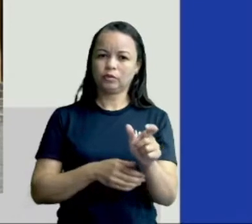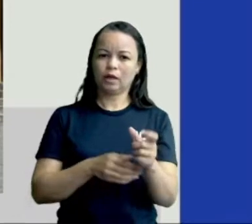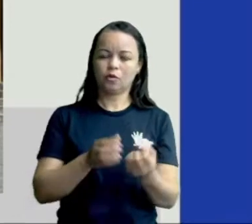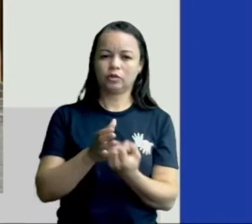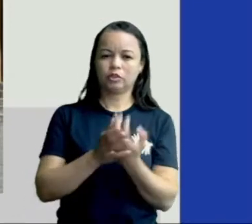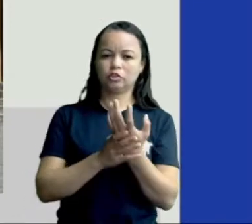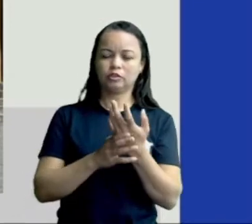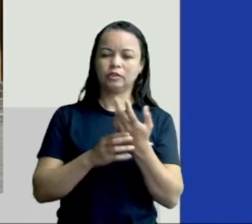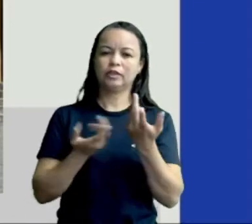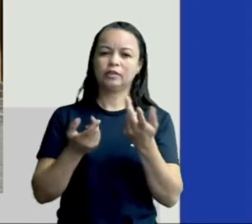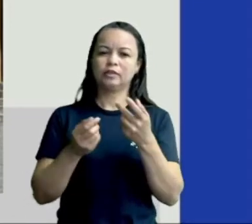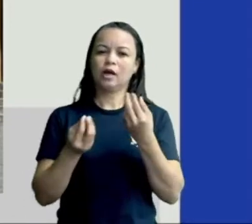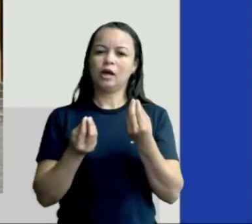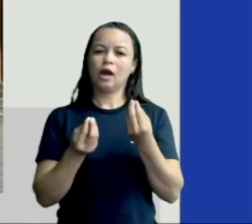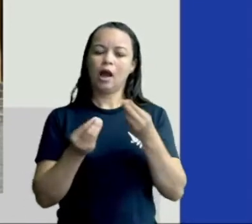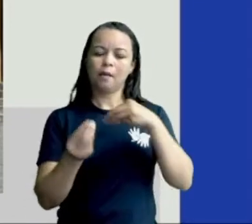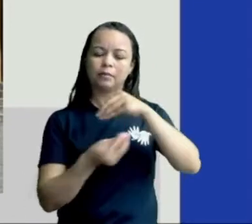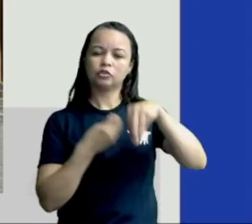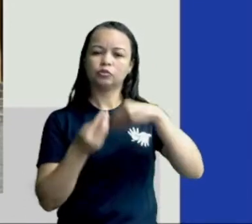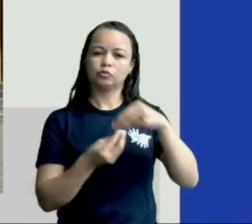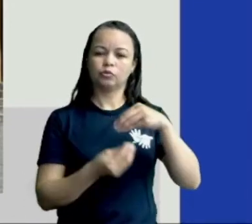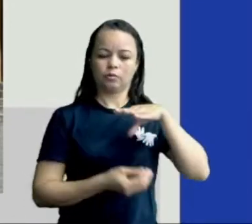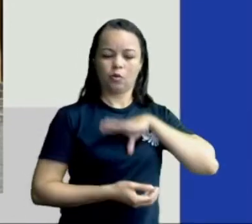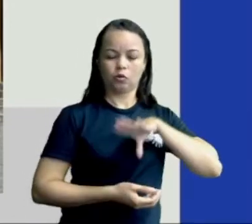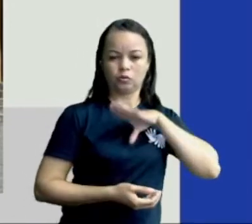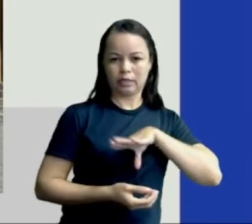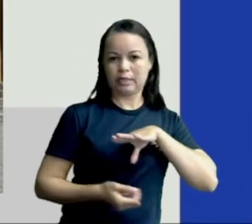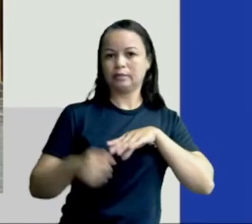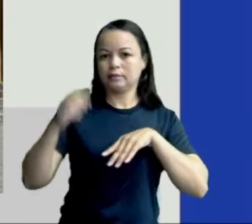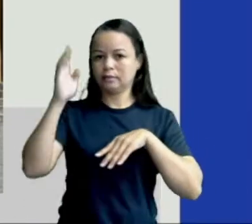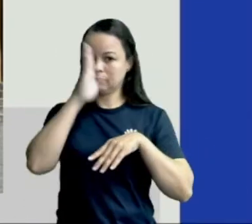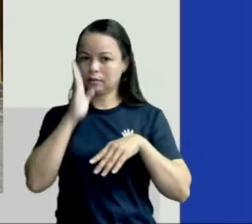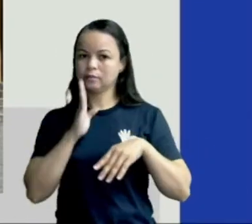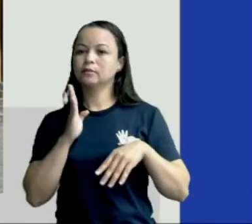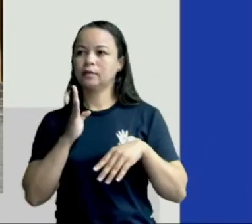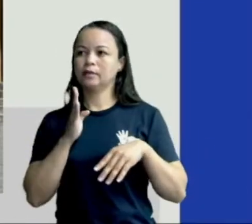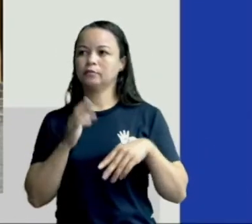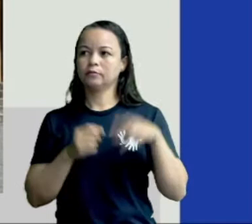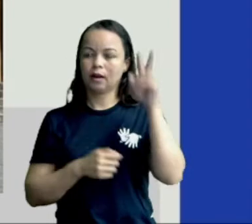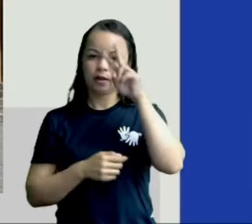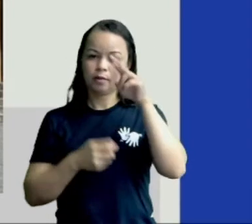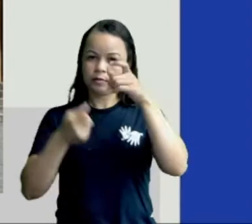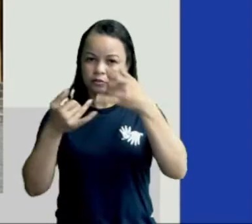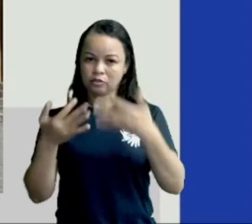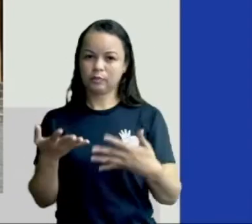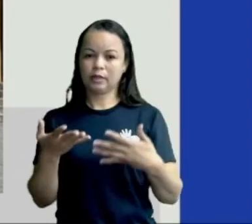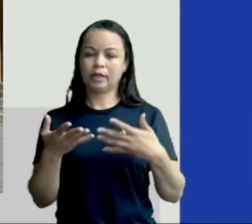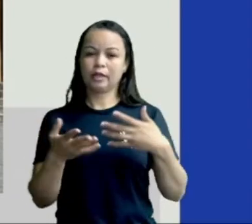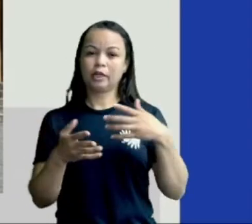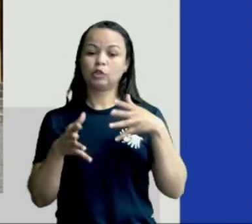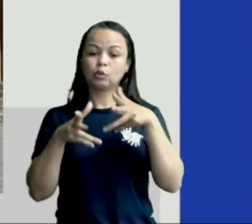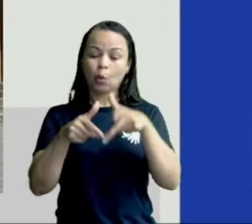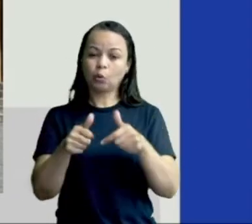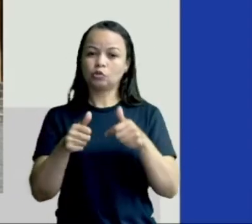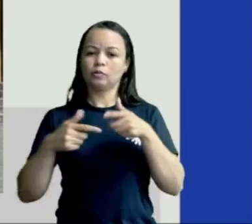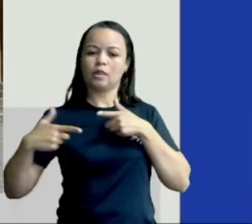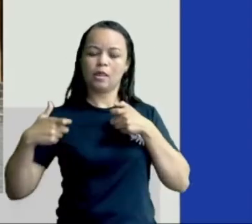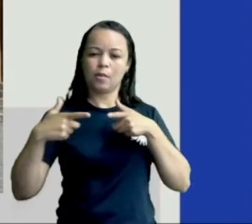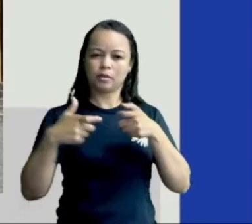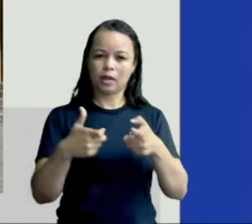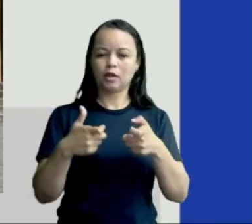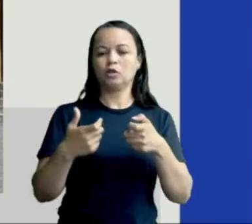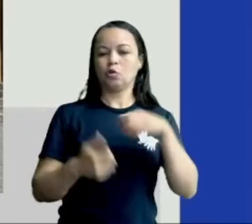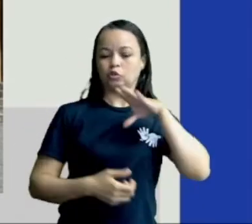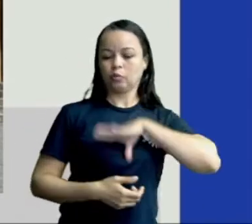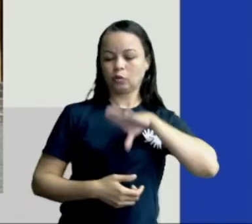da mistura de portugueses e brasileiros. Lembra que eu falei que todo mundo participou da batalha? Tanto os portugueses como